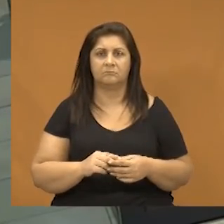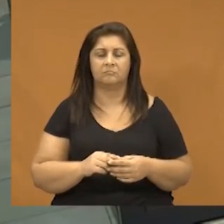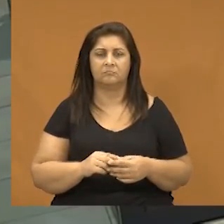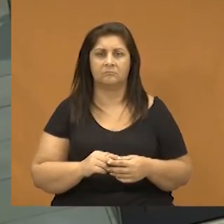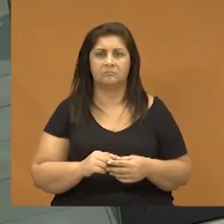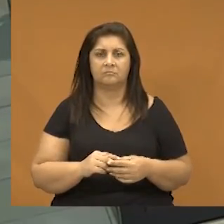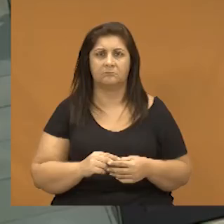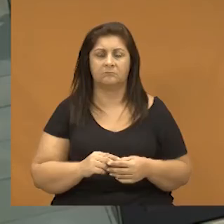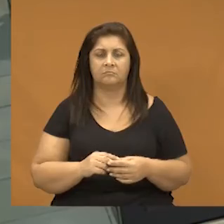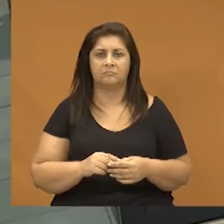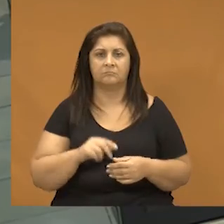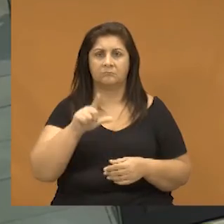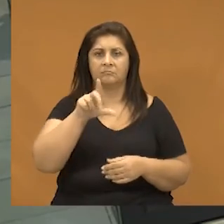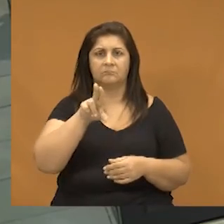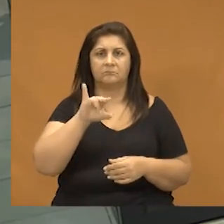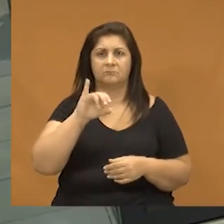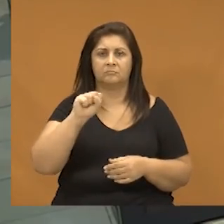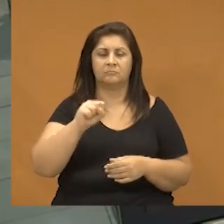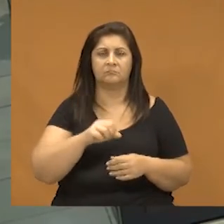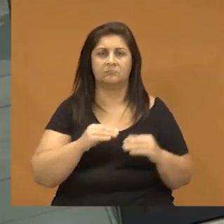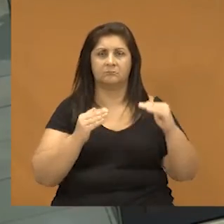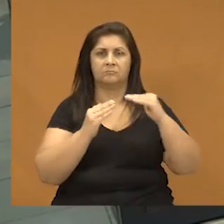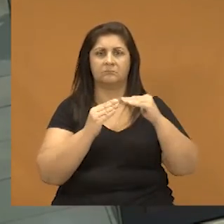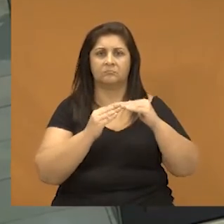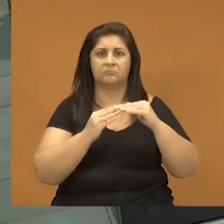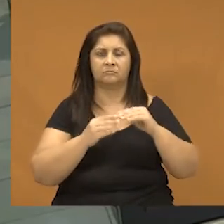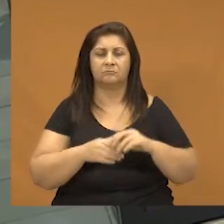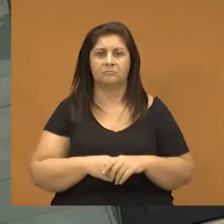Como vota o vereador Luiz Flávio? Eu voto favorável.